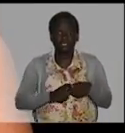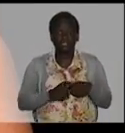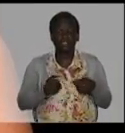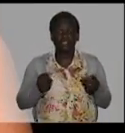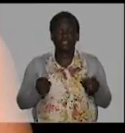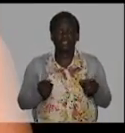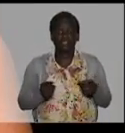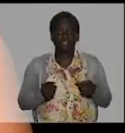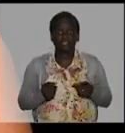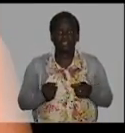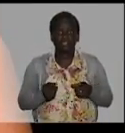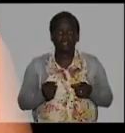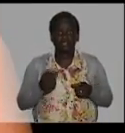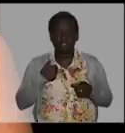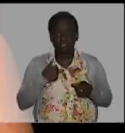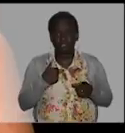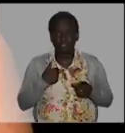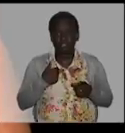Porque